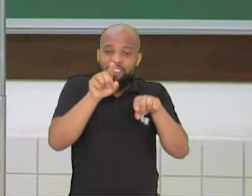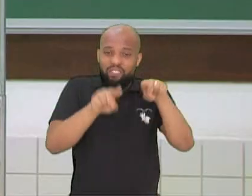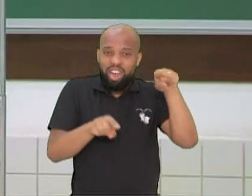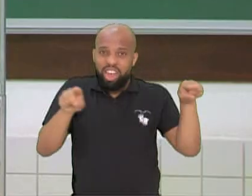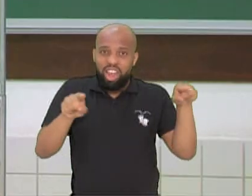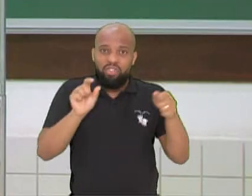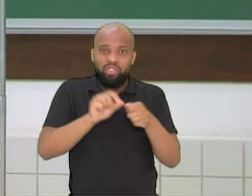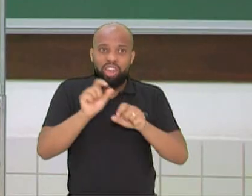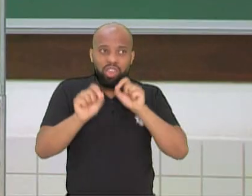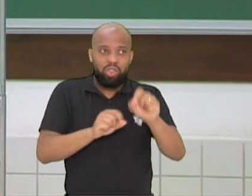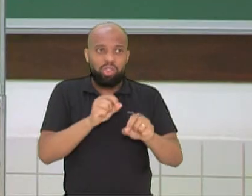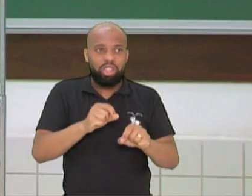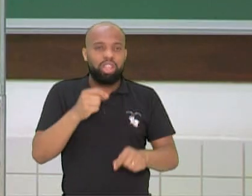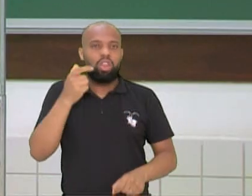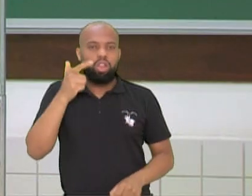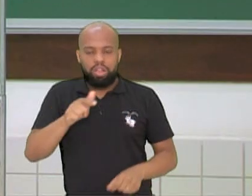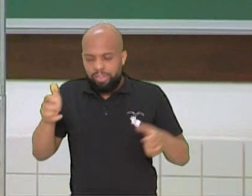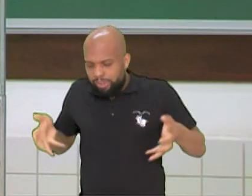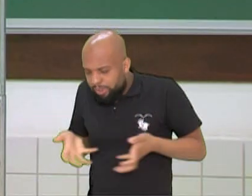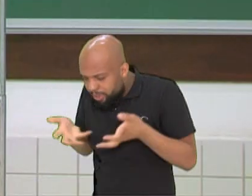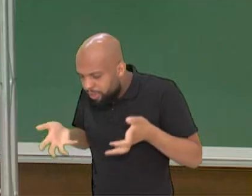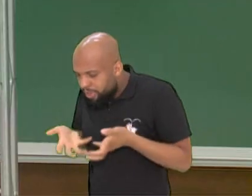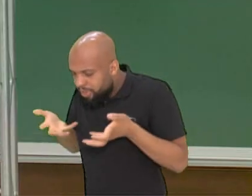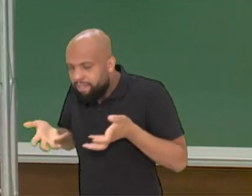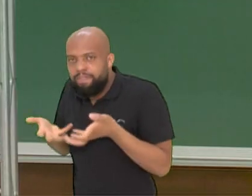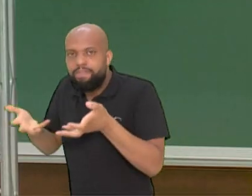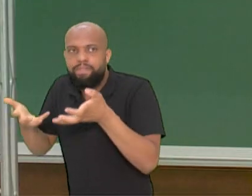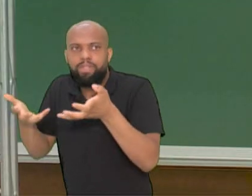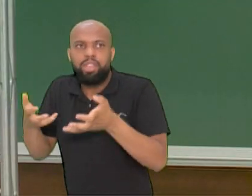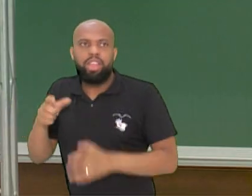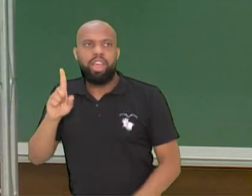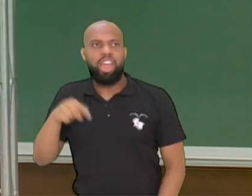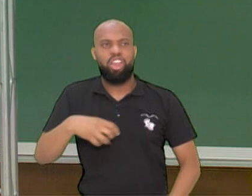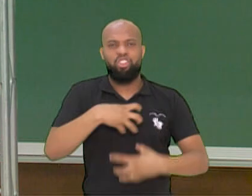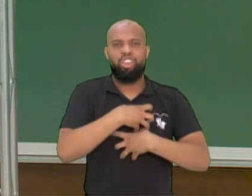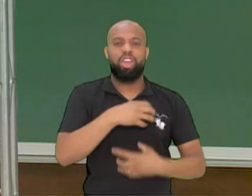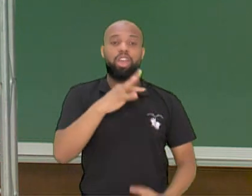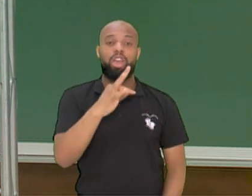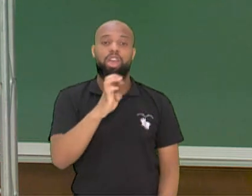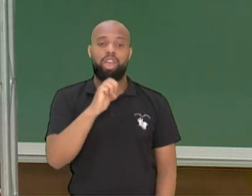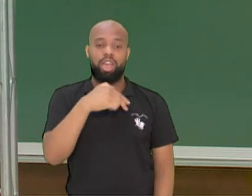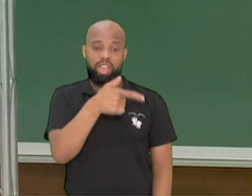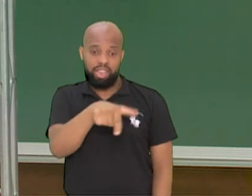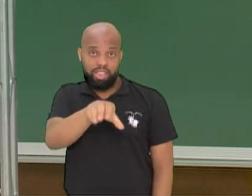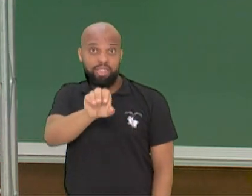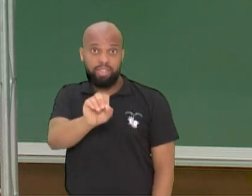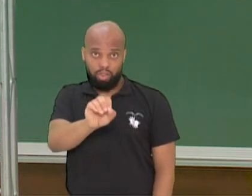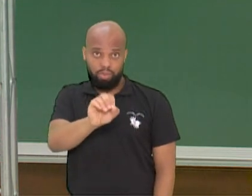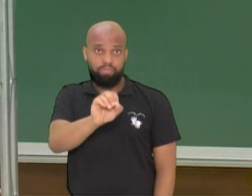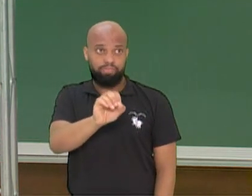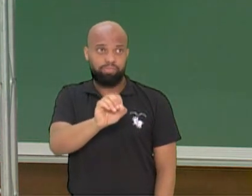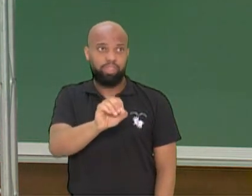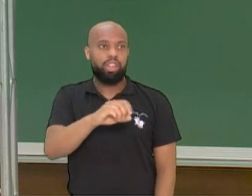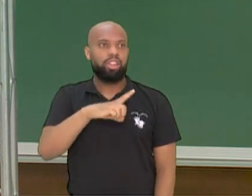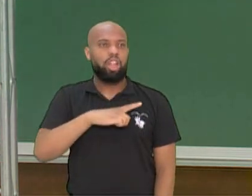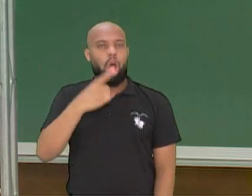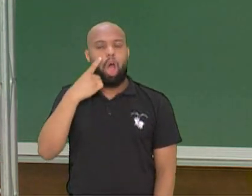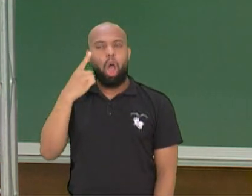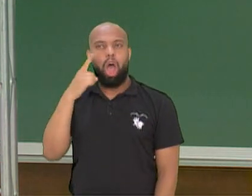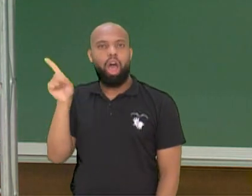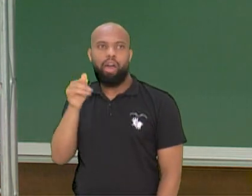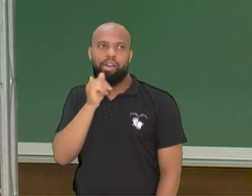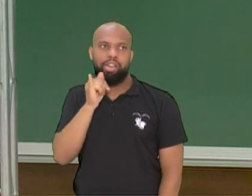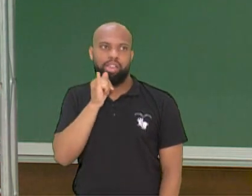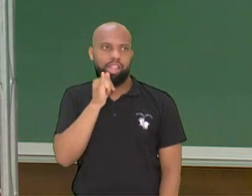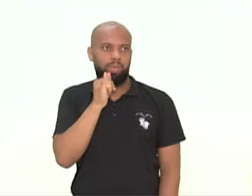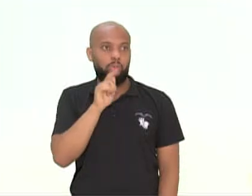recebam tensão elétrica, induzem tensão elétrica nessas espiras. Tá? Então, eu tenho aqui, por exemplo,